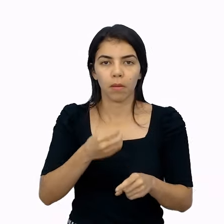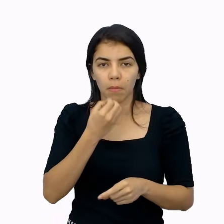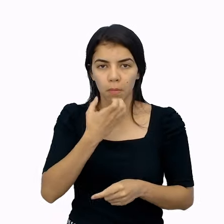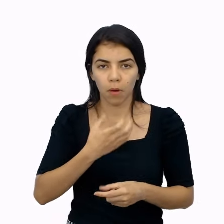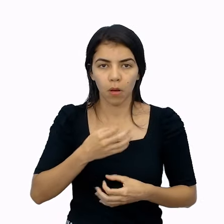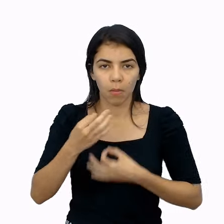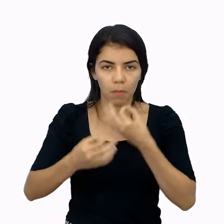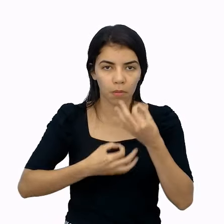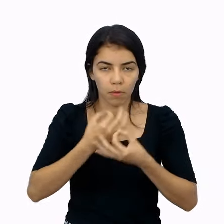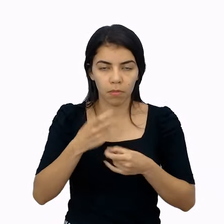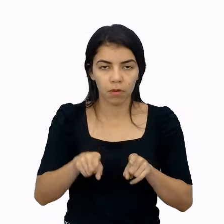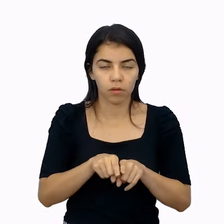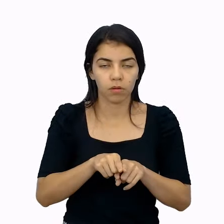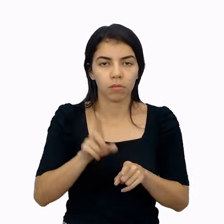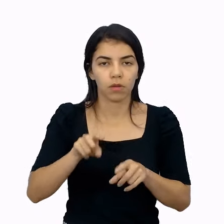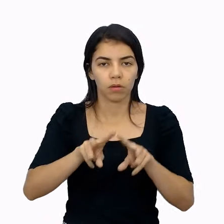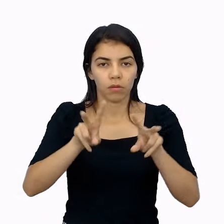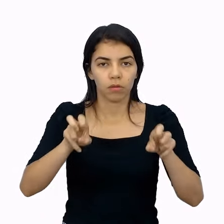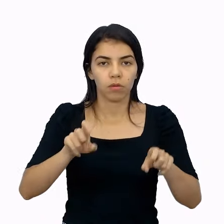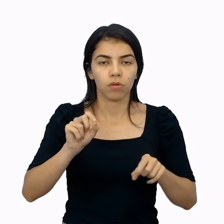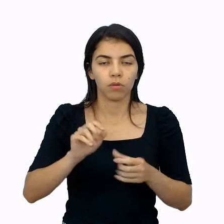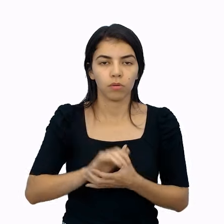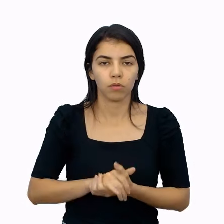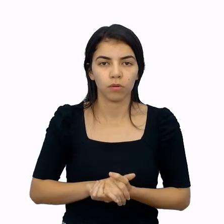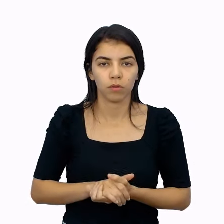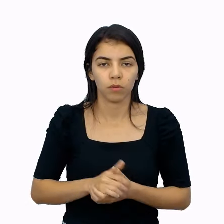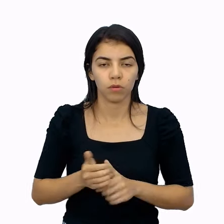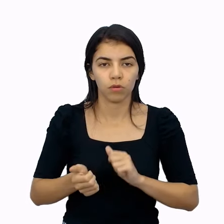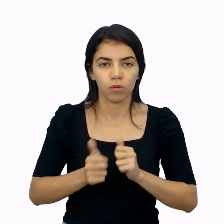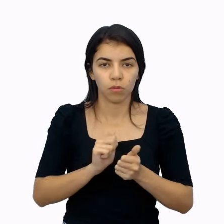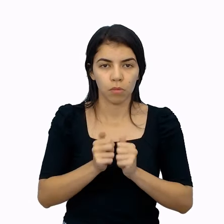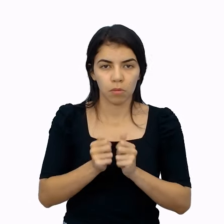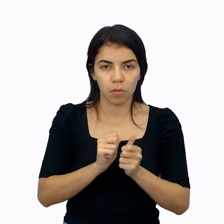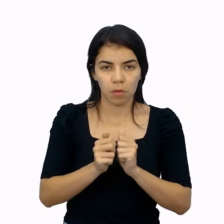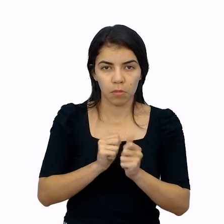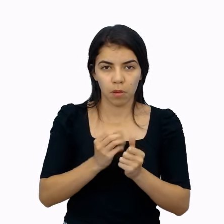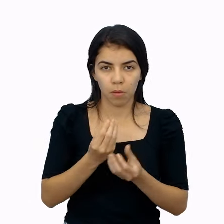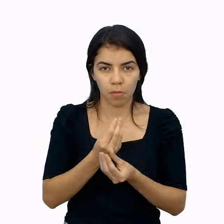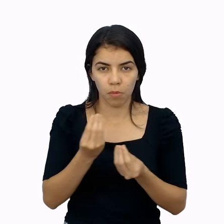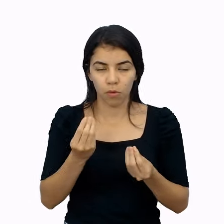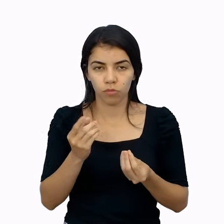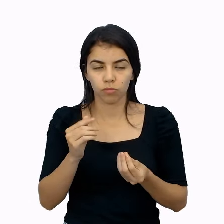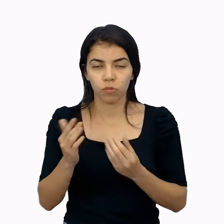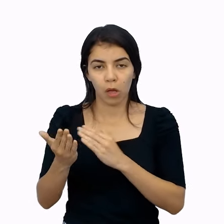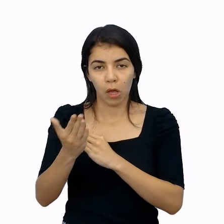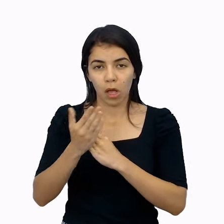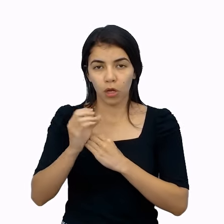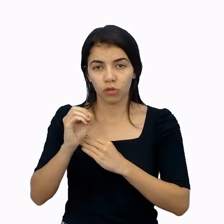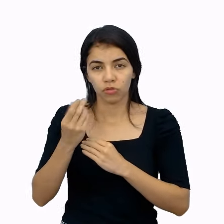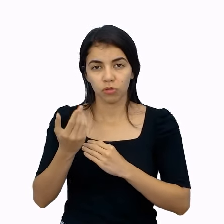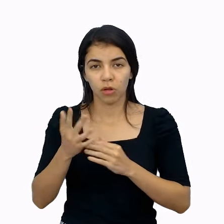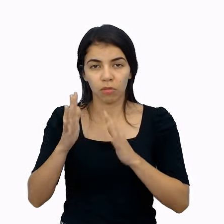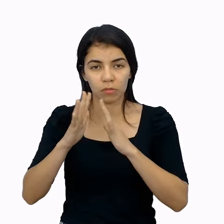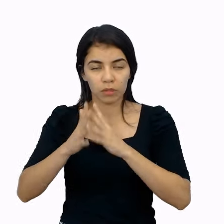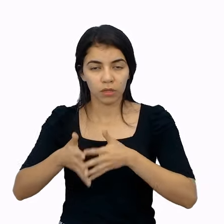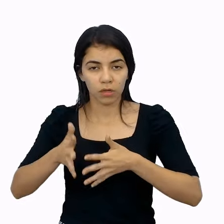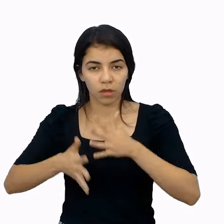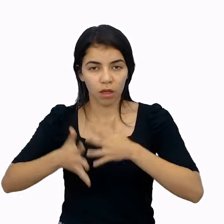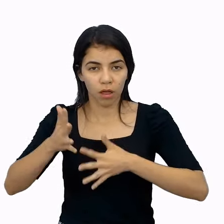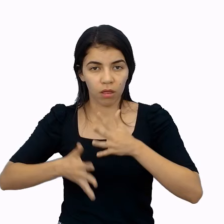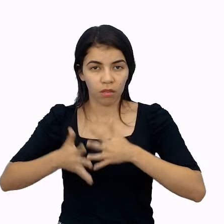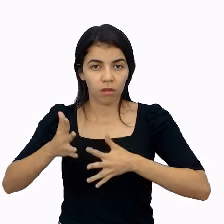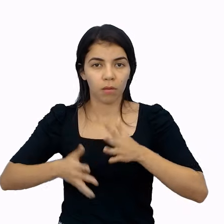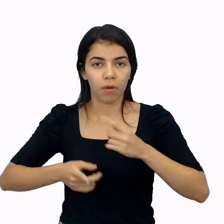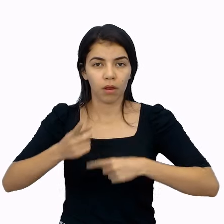para defender. Os temas são: jogar muito videogame ajuda ou atrapalha no seu